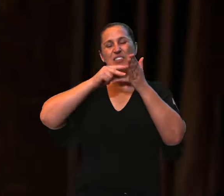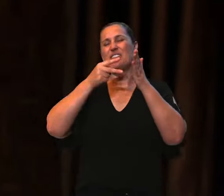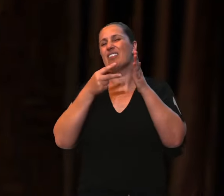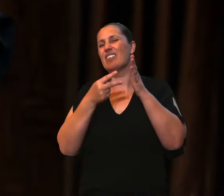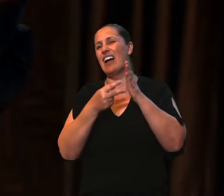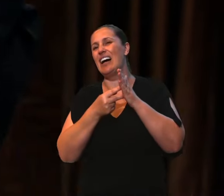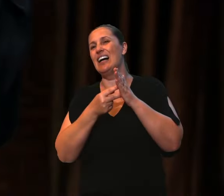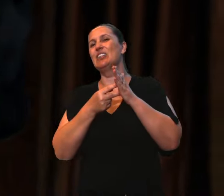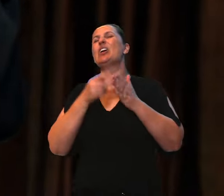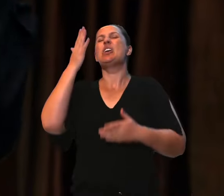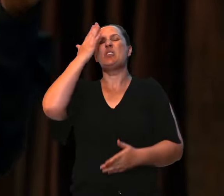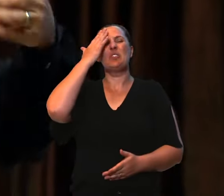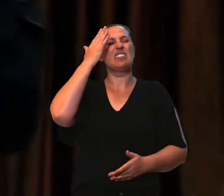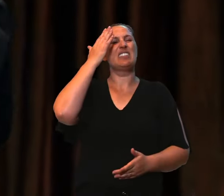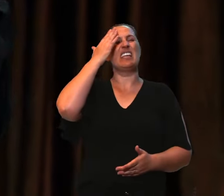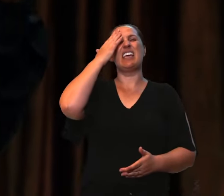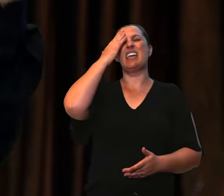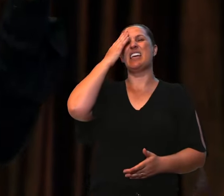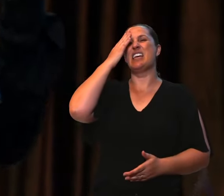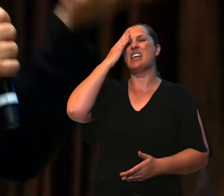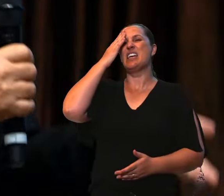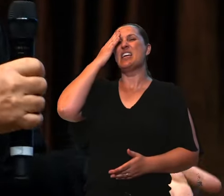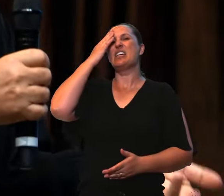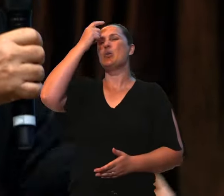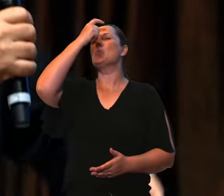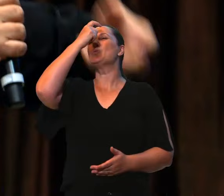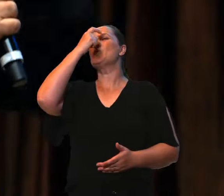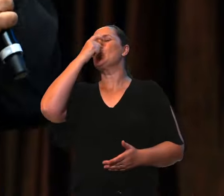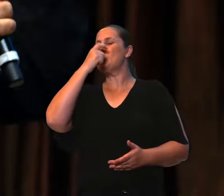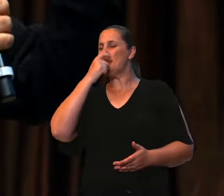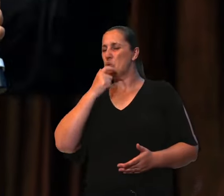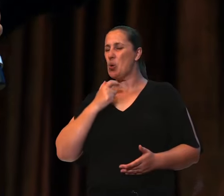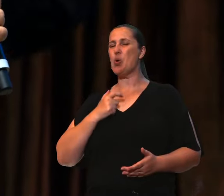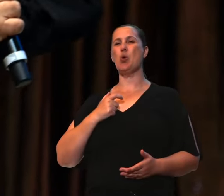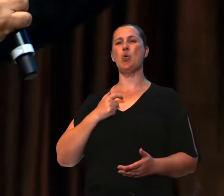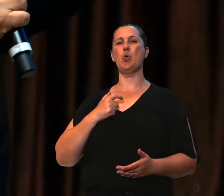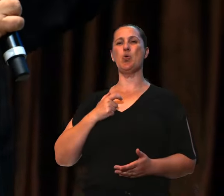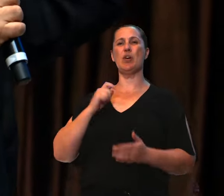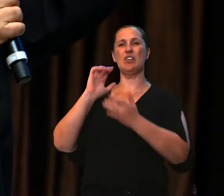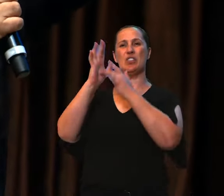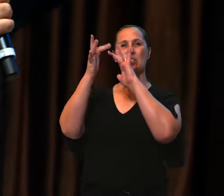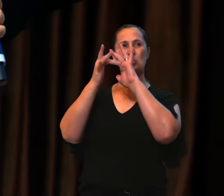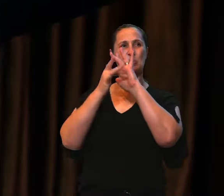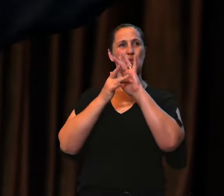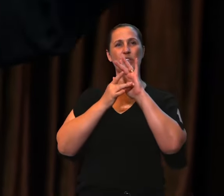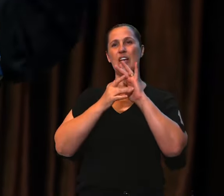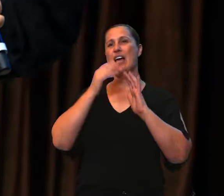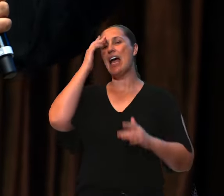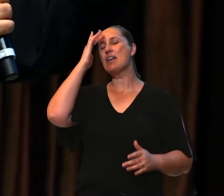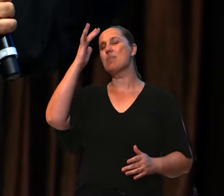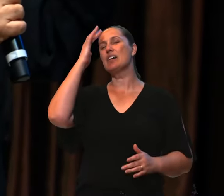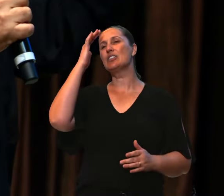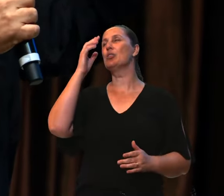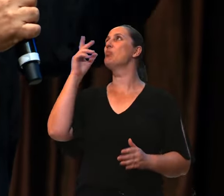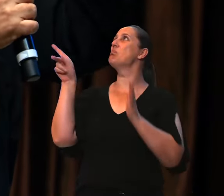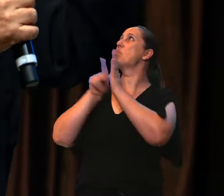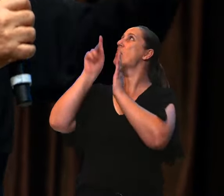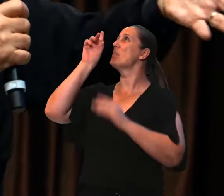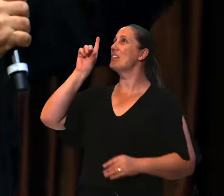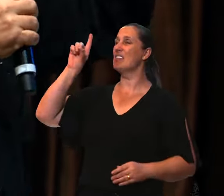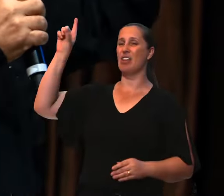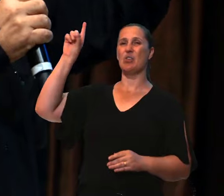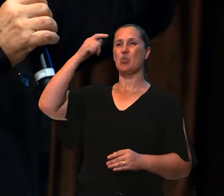eu sei que eu não sou produto de uma meba eu sou produto da Imaginação Divina Eu sei que eu sou